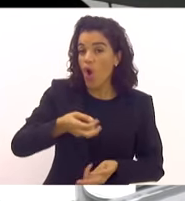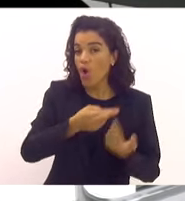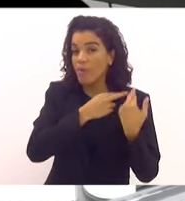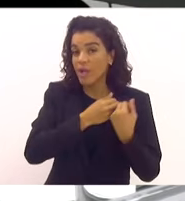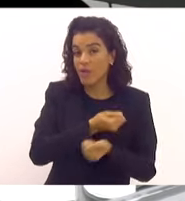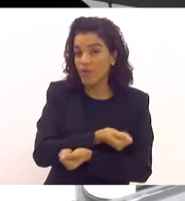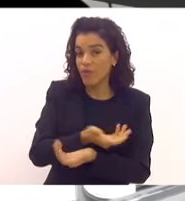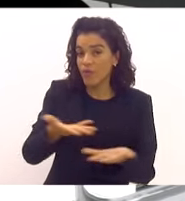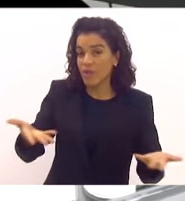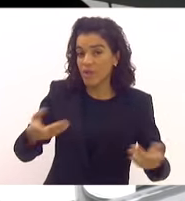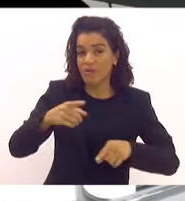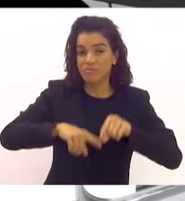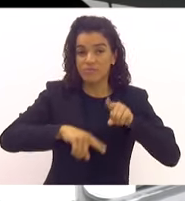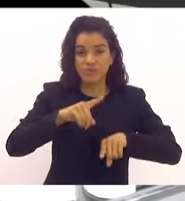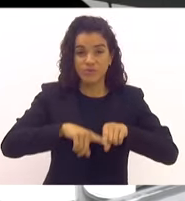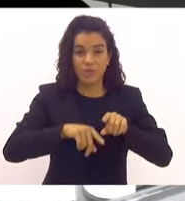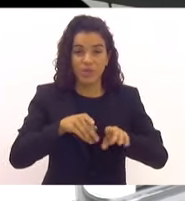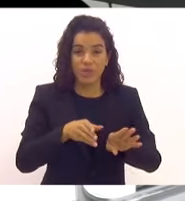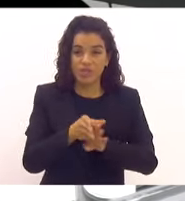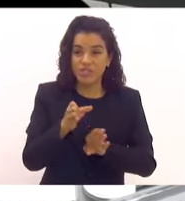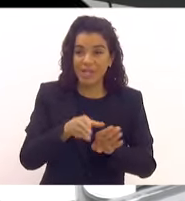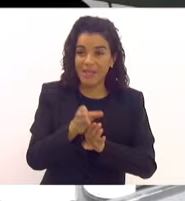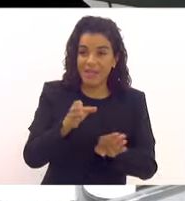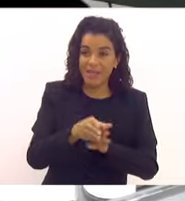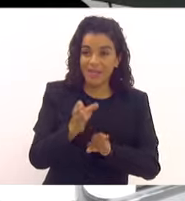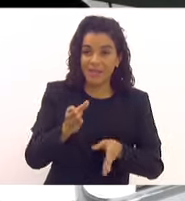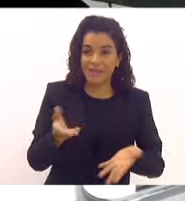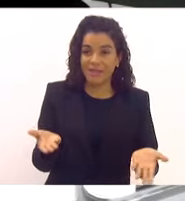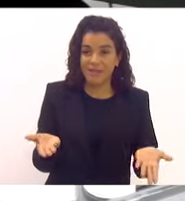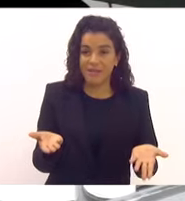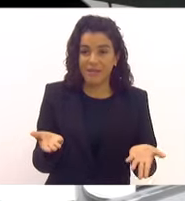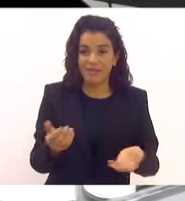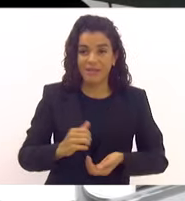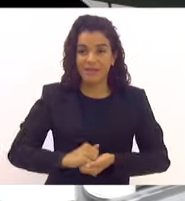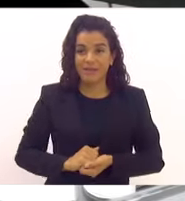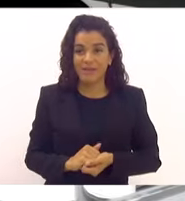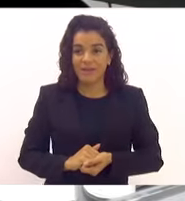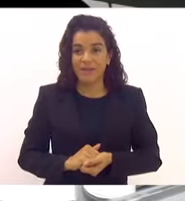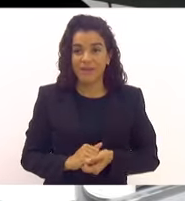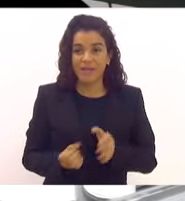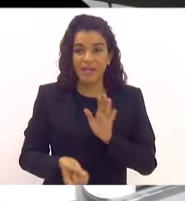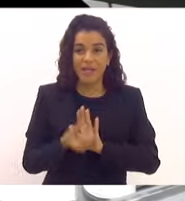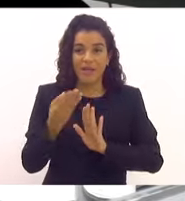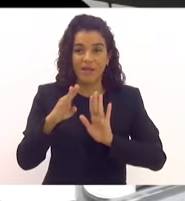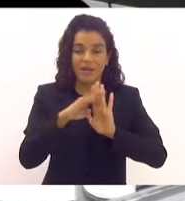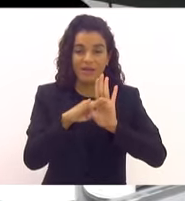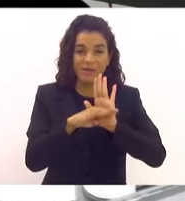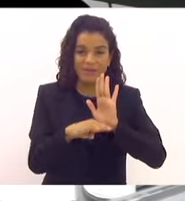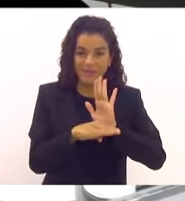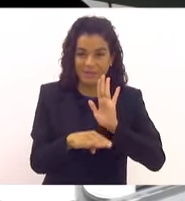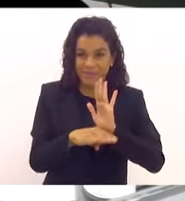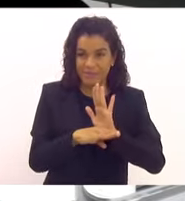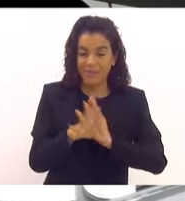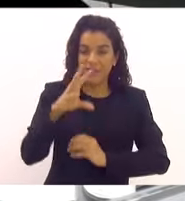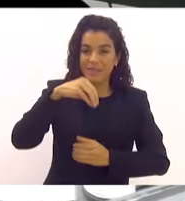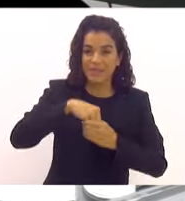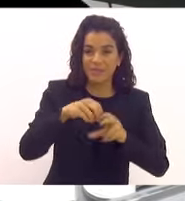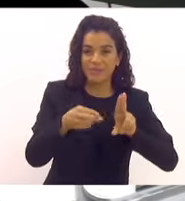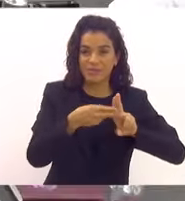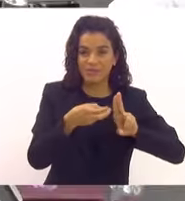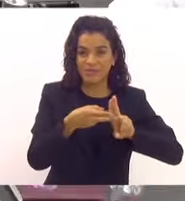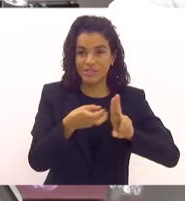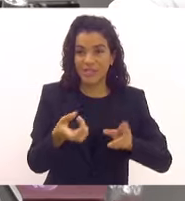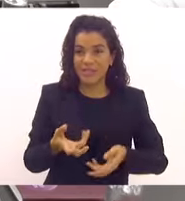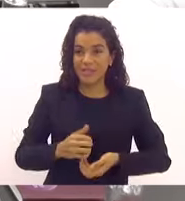ofertar instrumentos de orientação e acompanhamento de saúde. Você cria, na verdade, um programa específico dentro do sistema de saúde público.